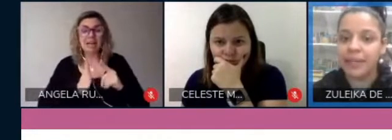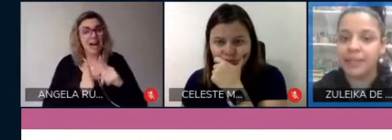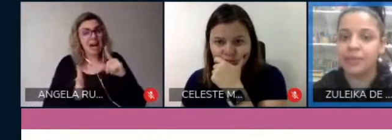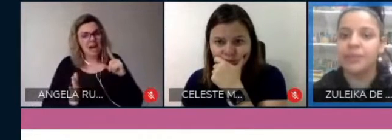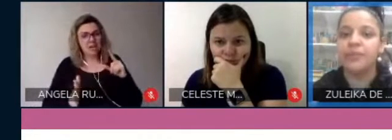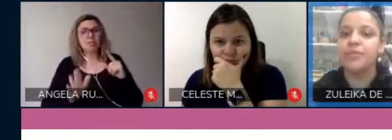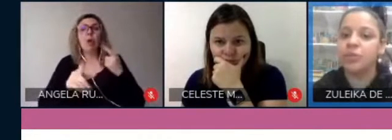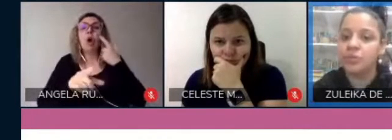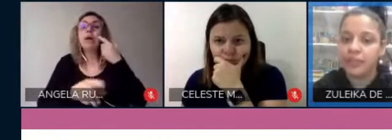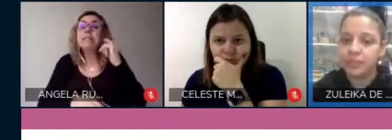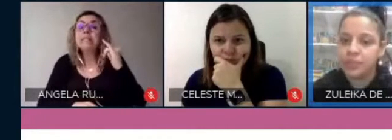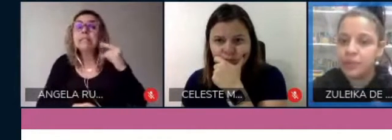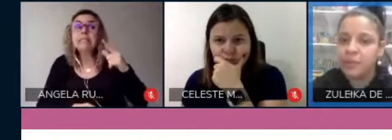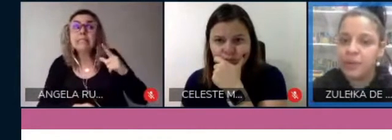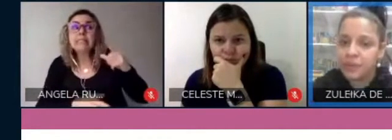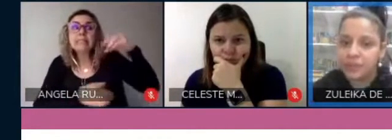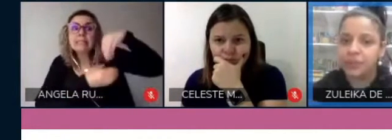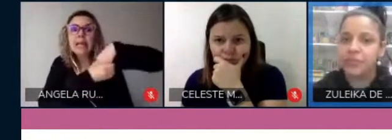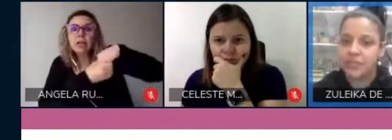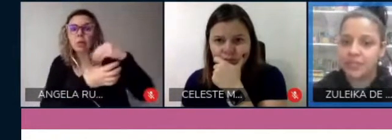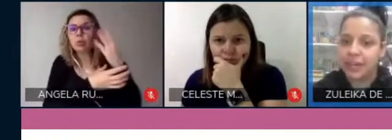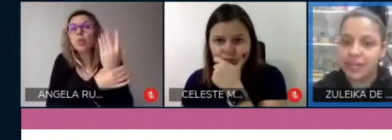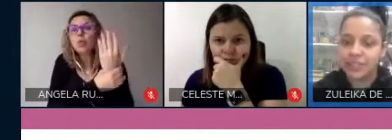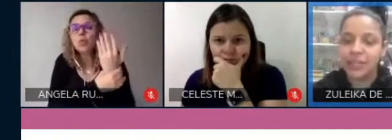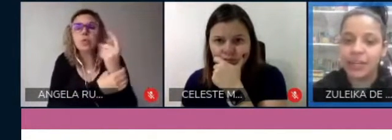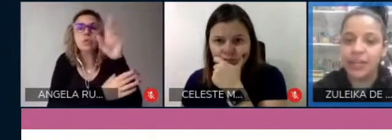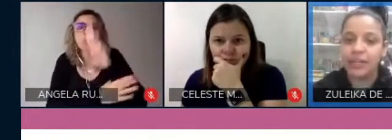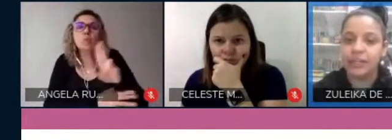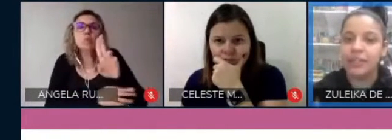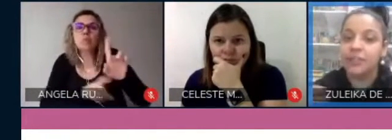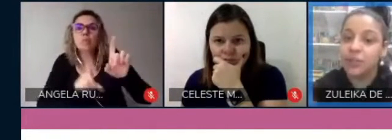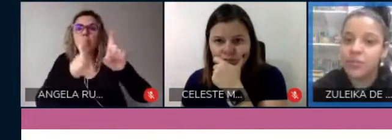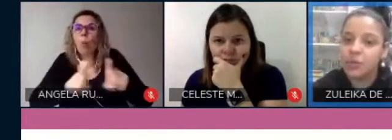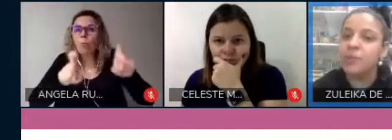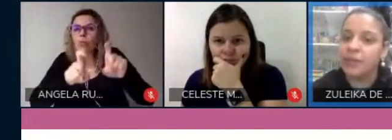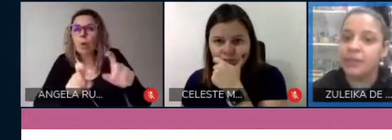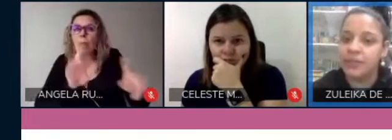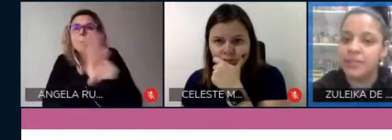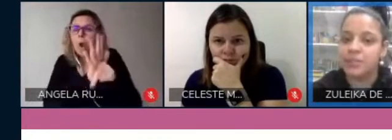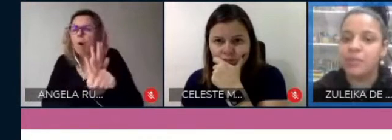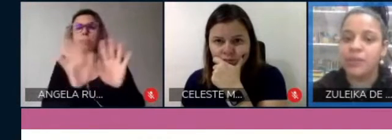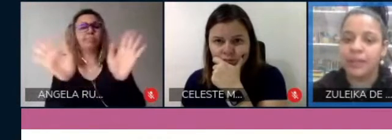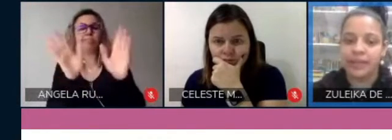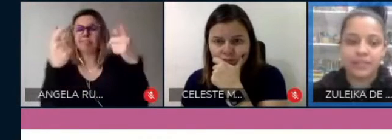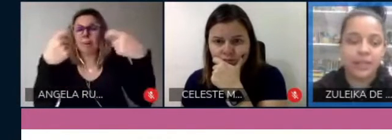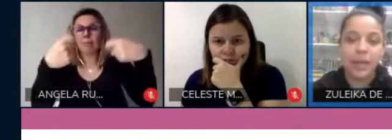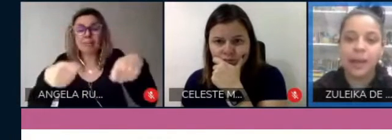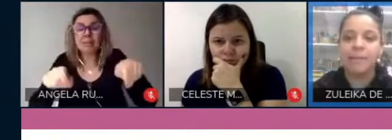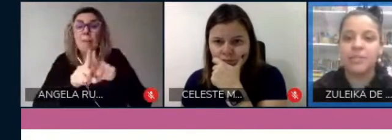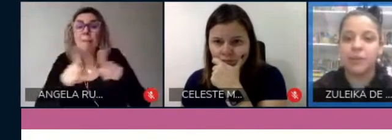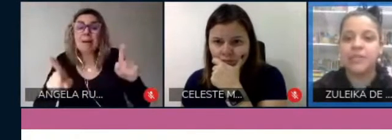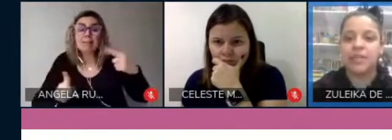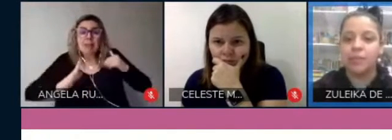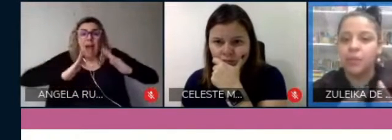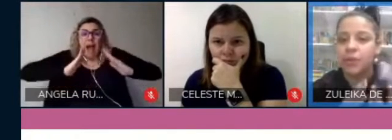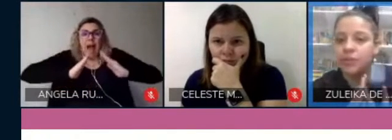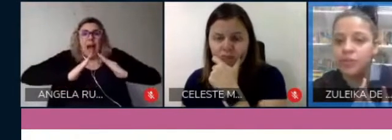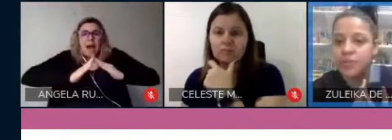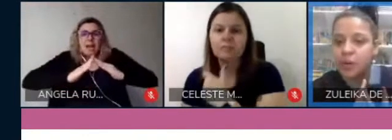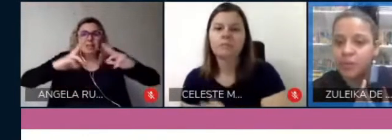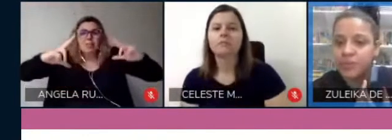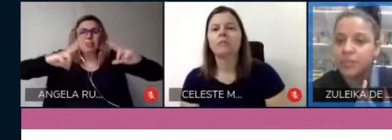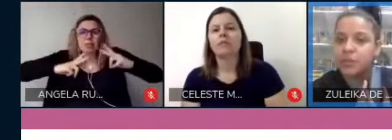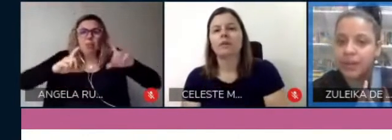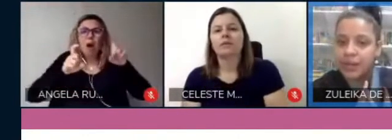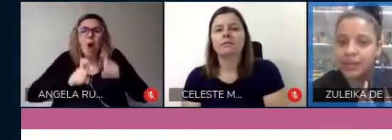não se aplica quando eu estou dentro do ambiente da universidade, nos computadores das bibliotecas. Mas, por exemplo,